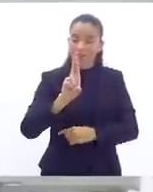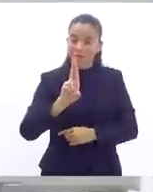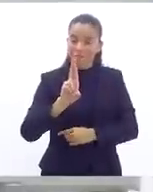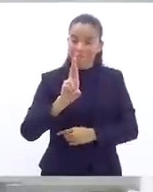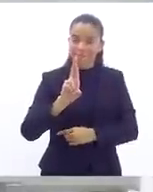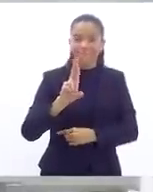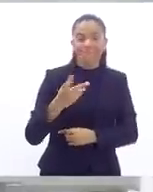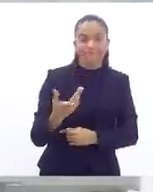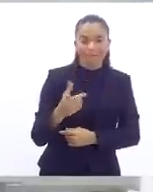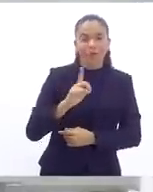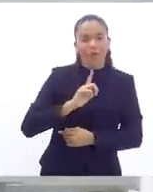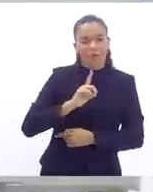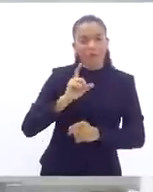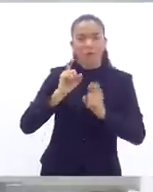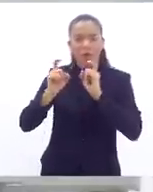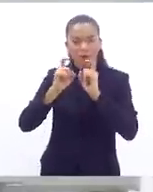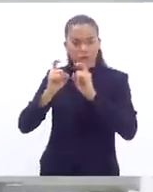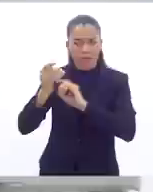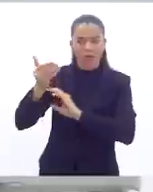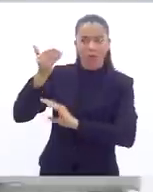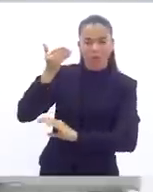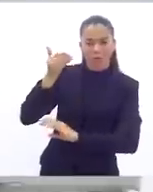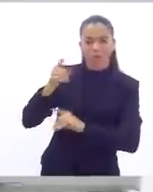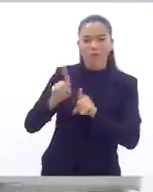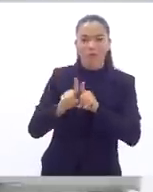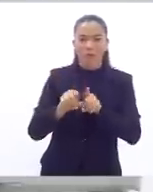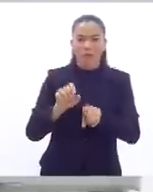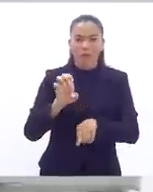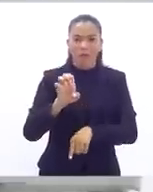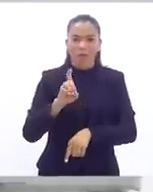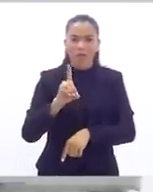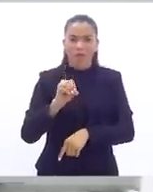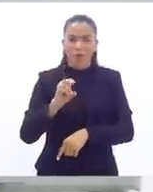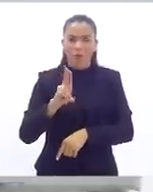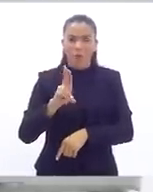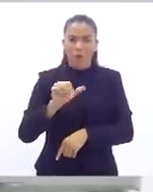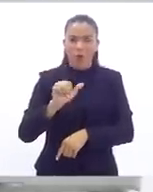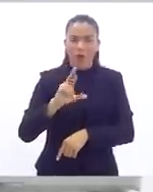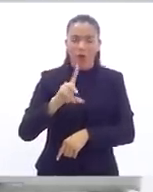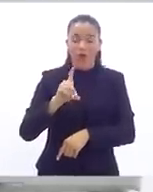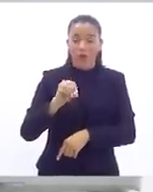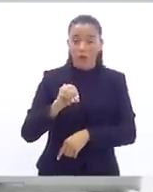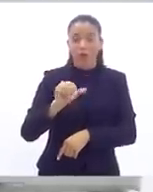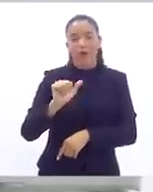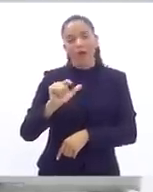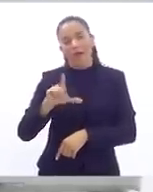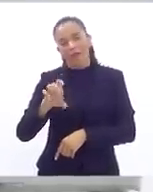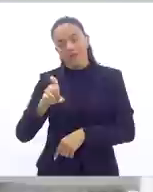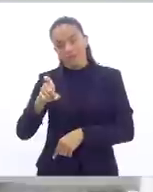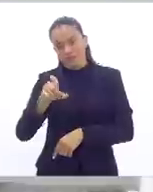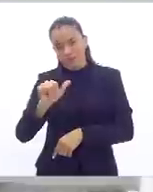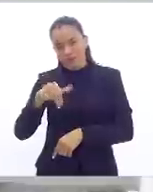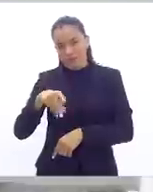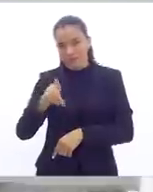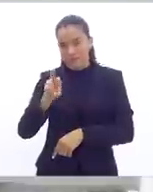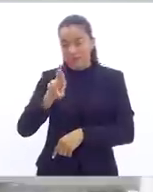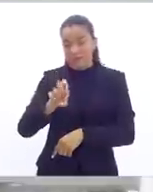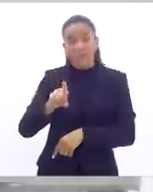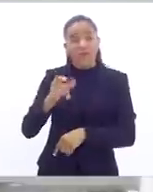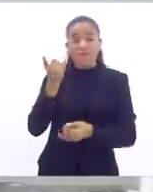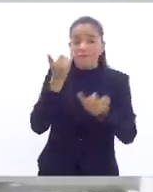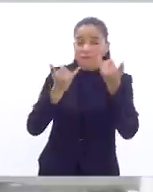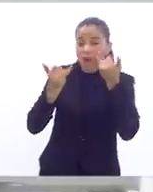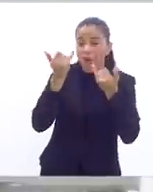a gente teve uma reunião com o Eduardo com Alexandre com Jairo e a gente verificou que até informações que